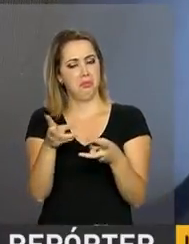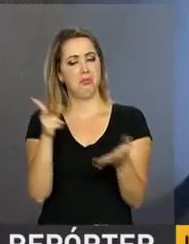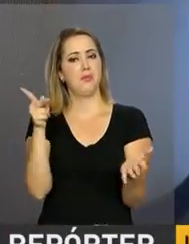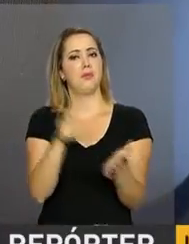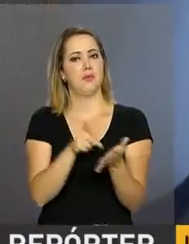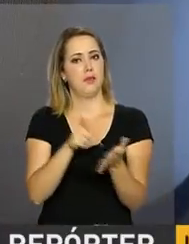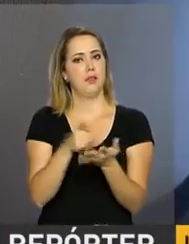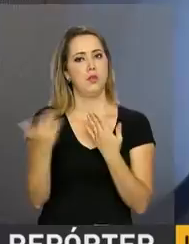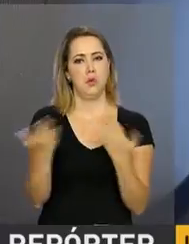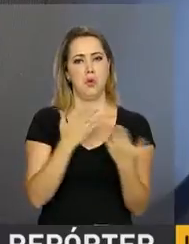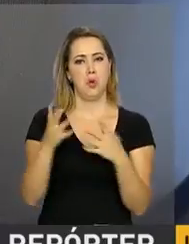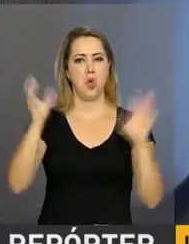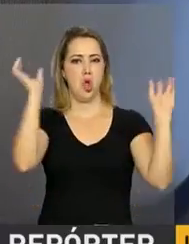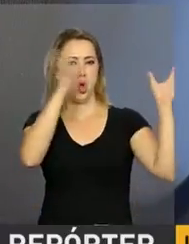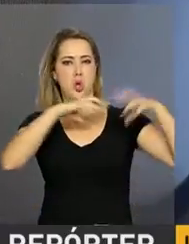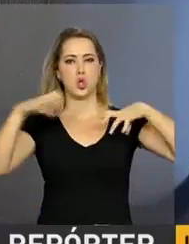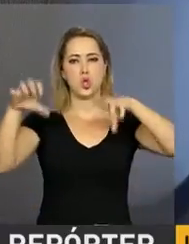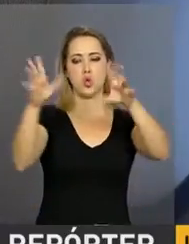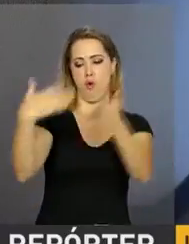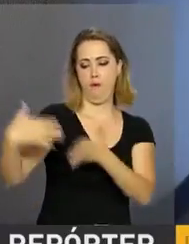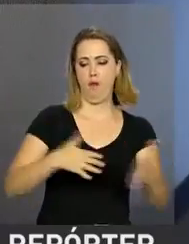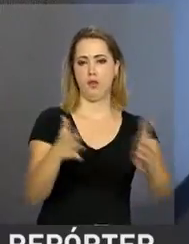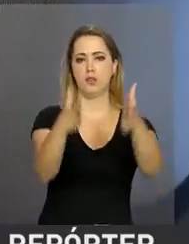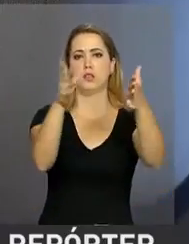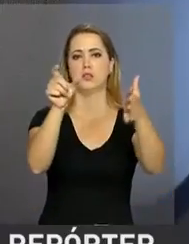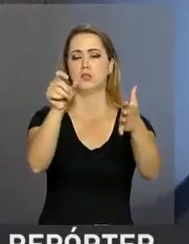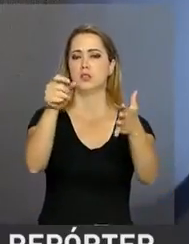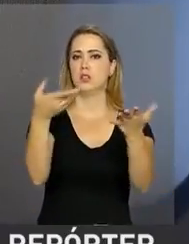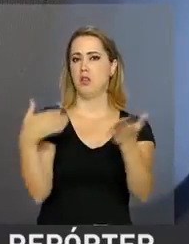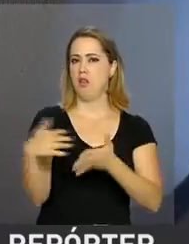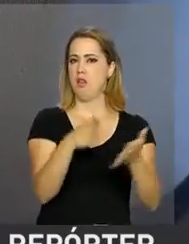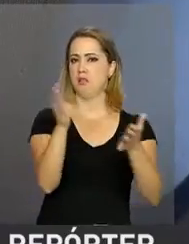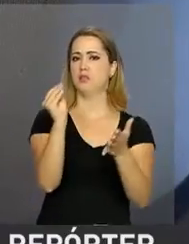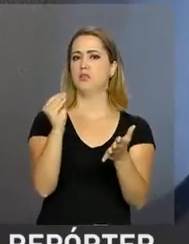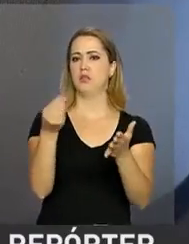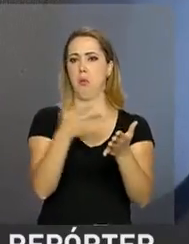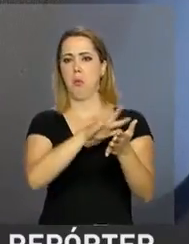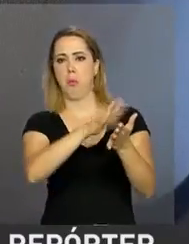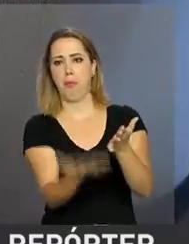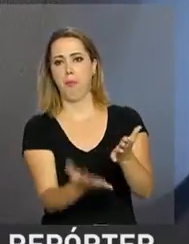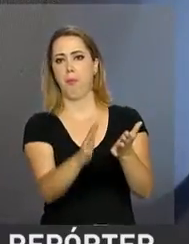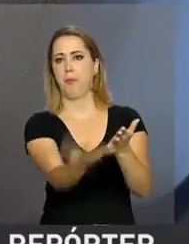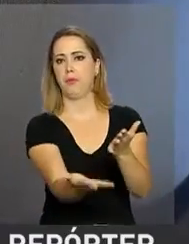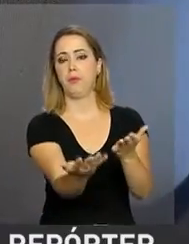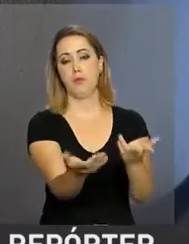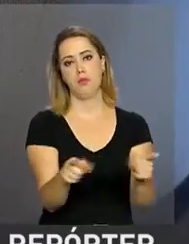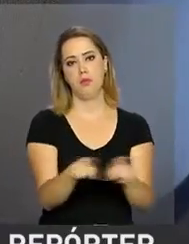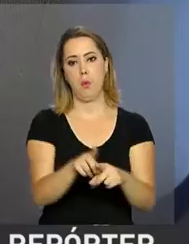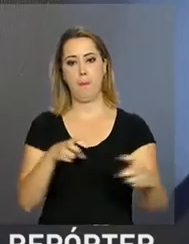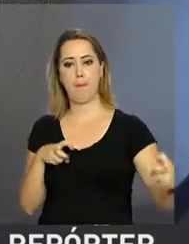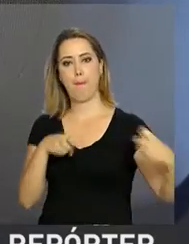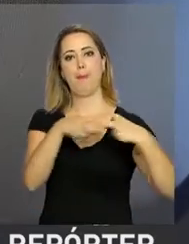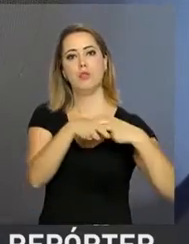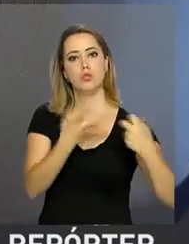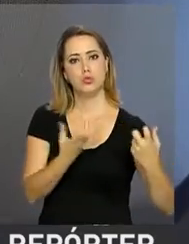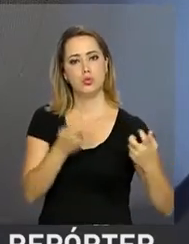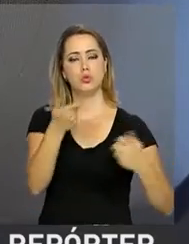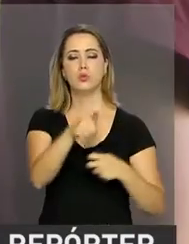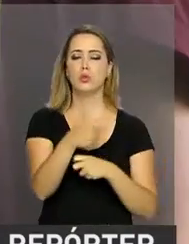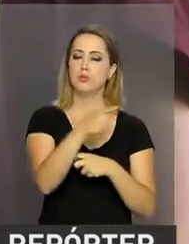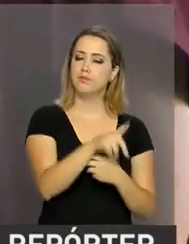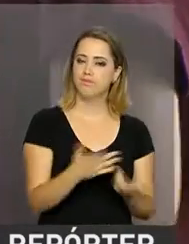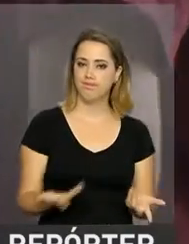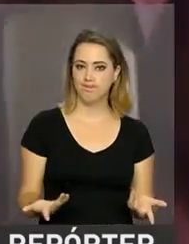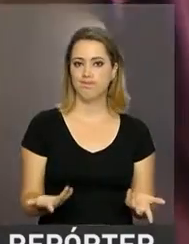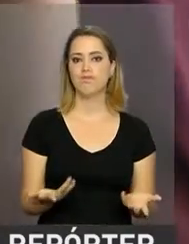dia-a-dia chuva estrada não pavimentada batidas e outras coisas